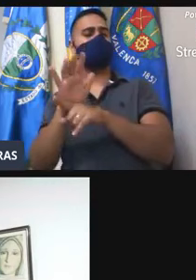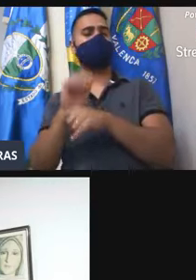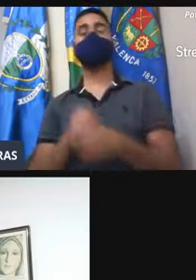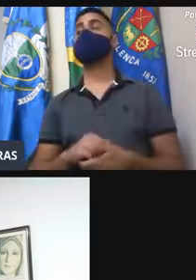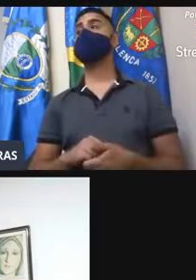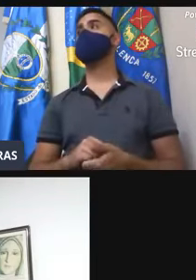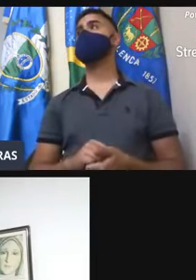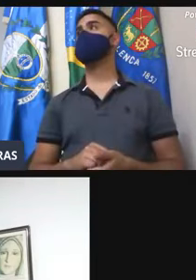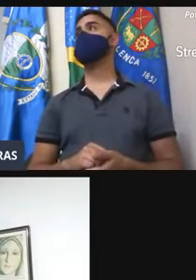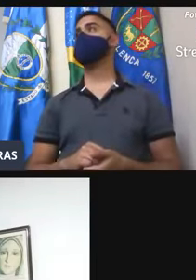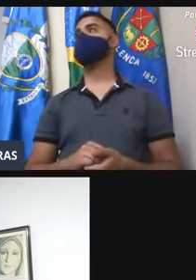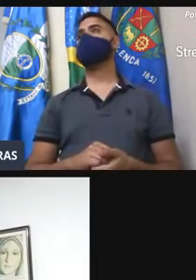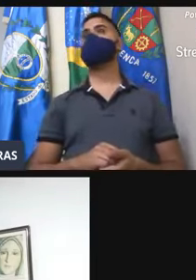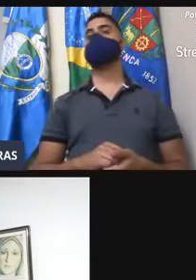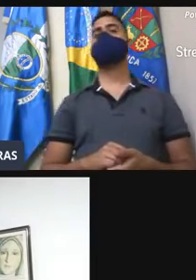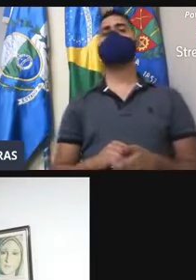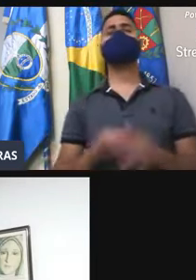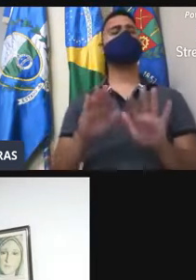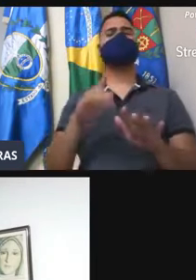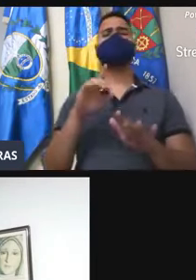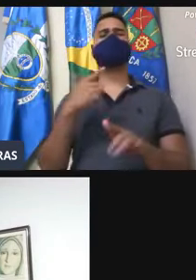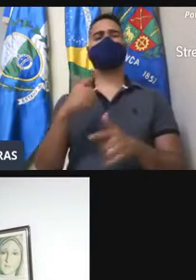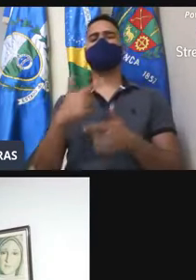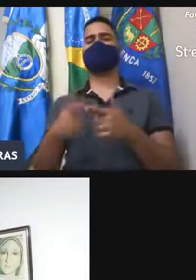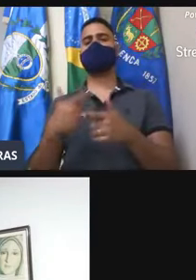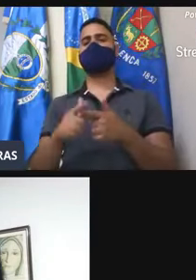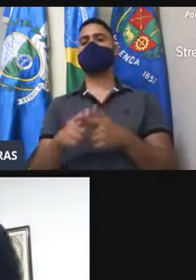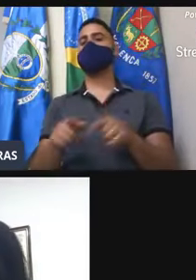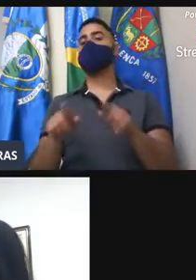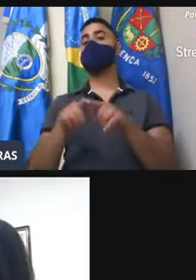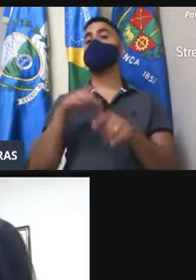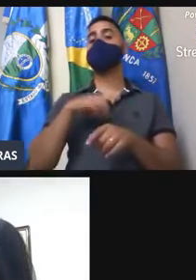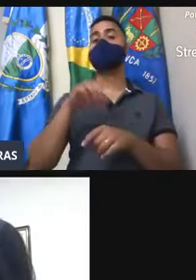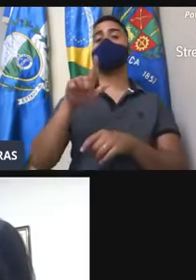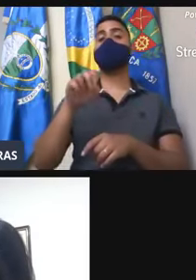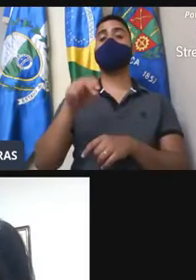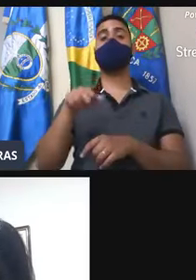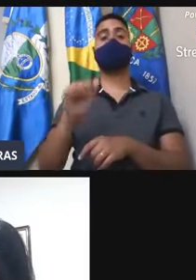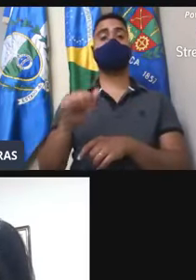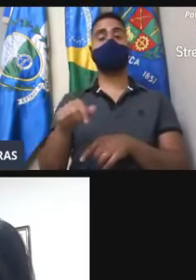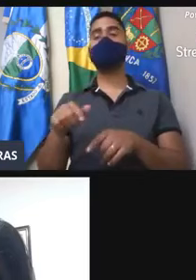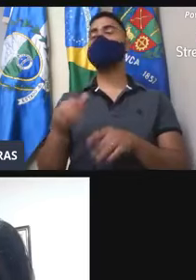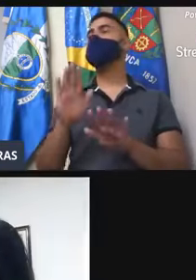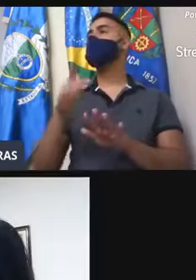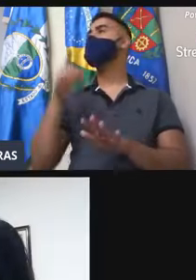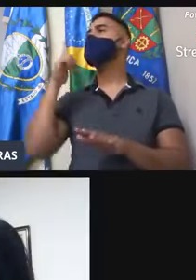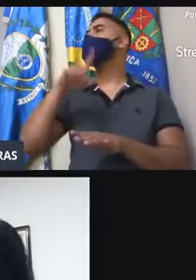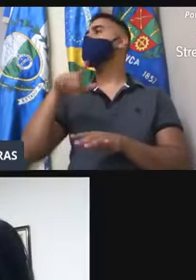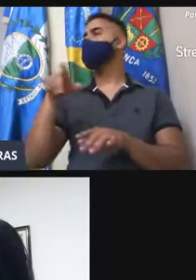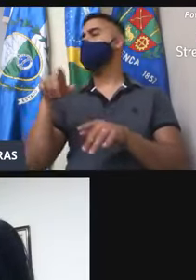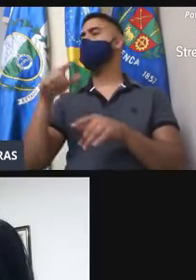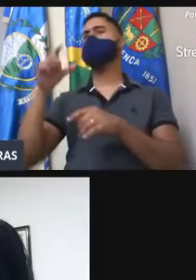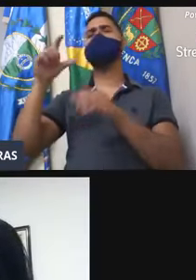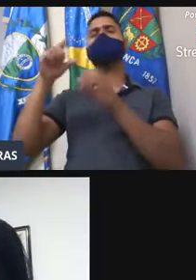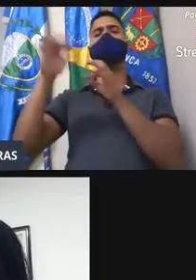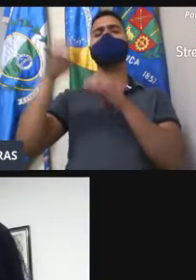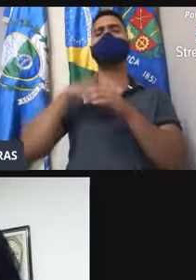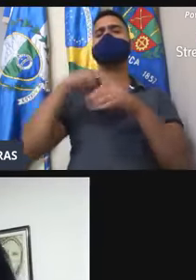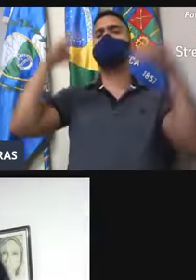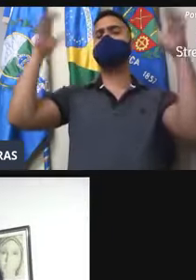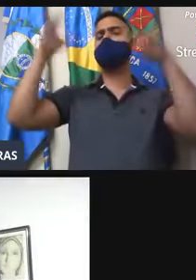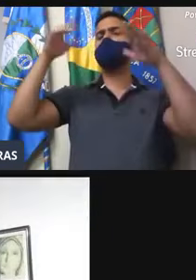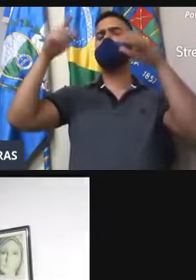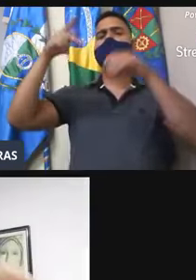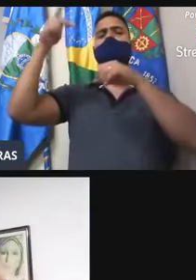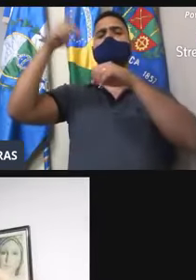Mas não é nenhum problema. E a questão das lonas também e das telhas, que aconteceu em São Francisco, né, Rafael? Aquela vez com a chuva de granizo aí